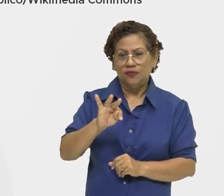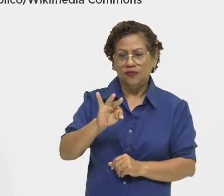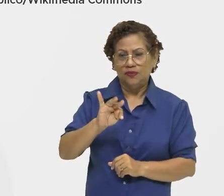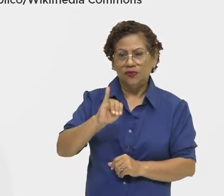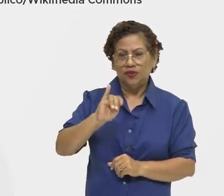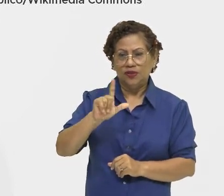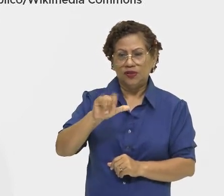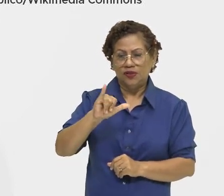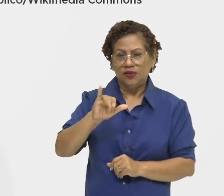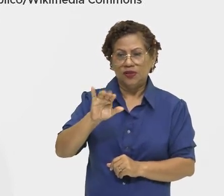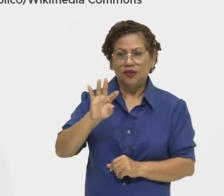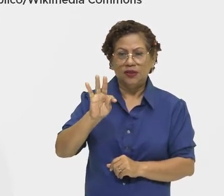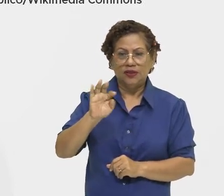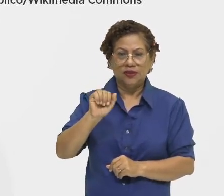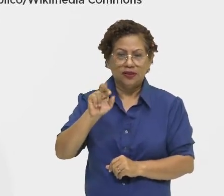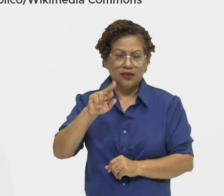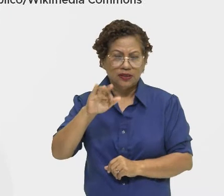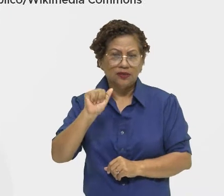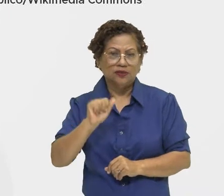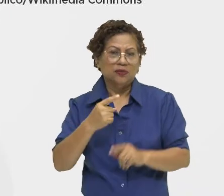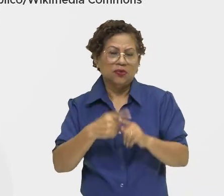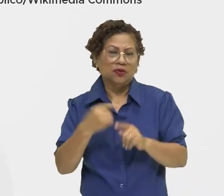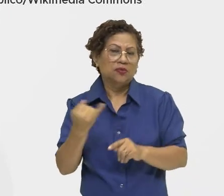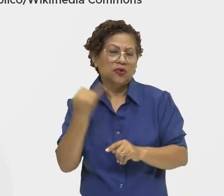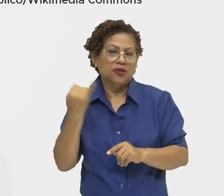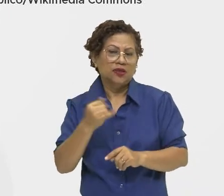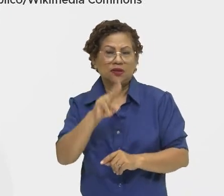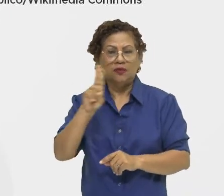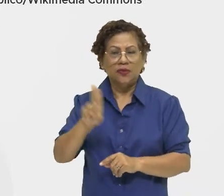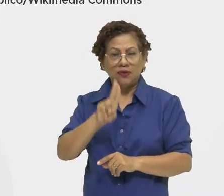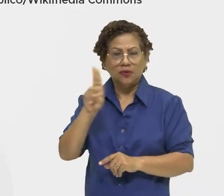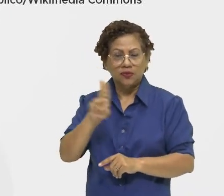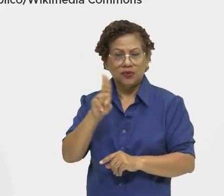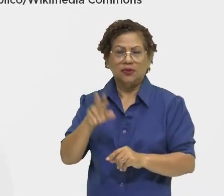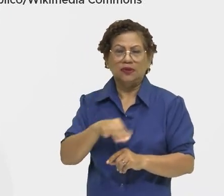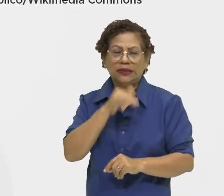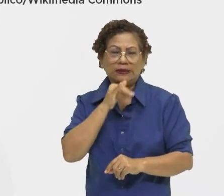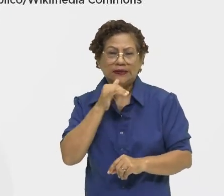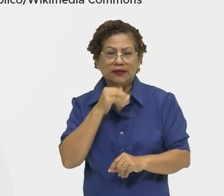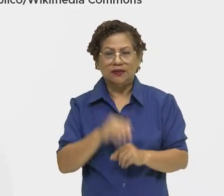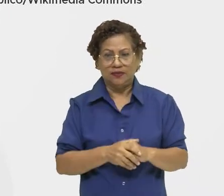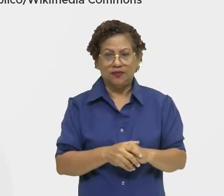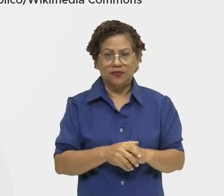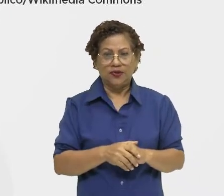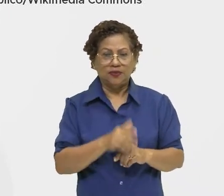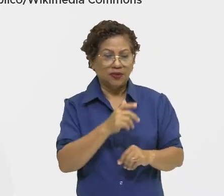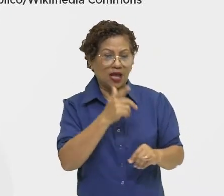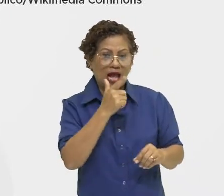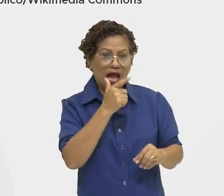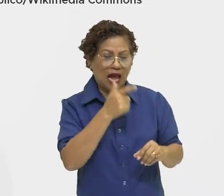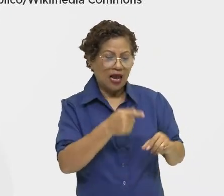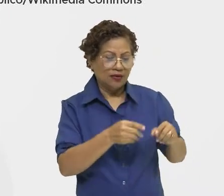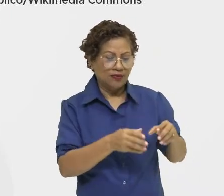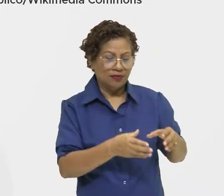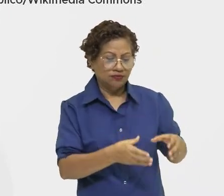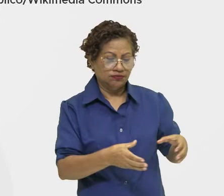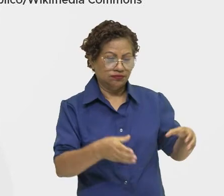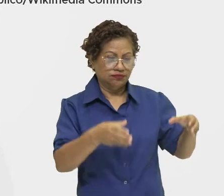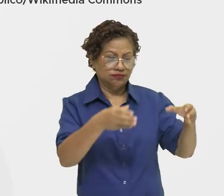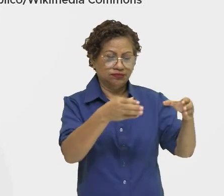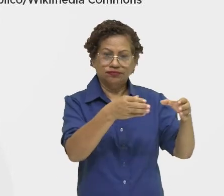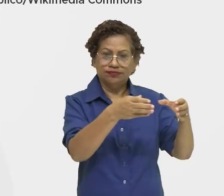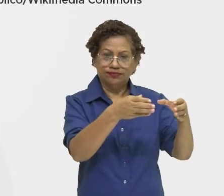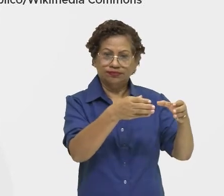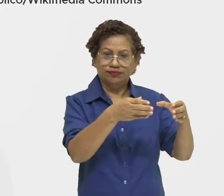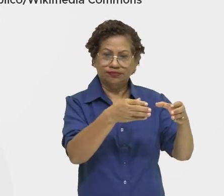função. Eu uso para alguma coisa. Por exemplo, eles armazenavam água dentro dos vasos. Eles eram usados